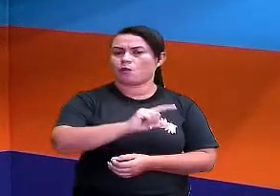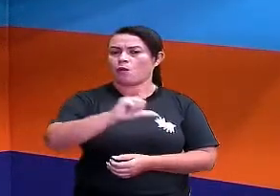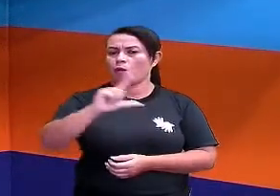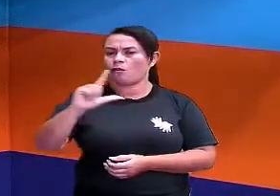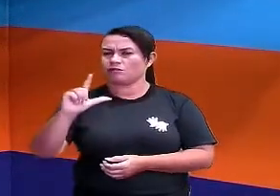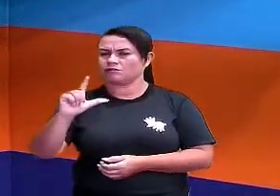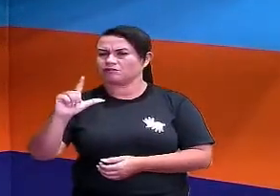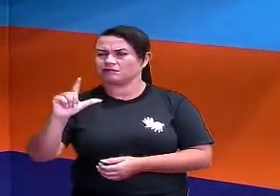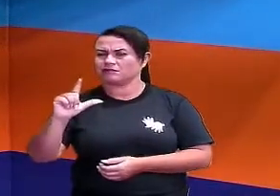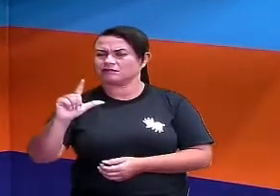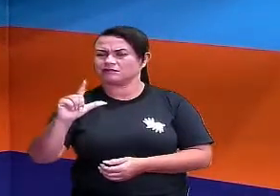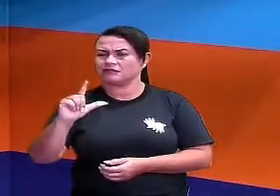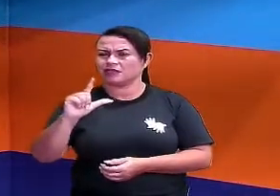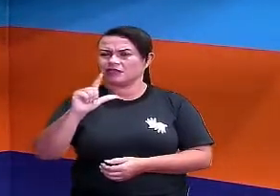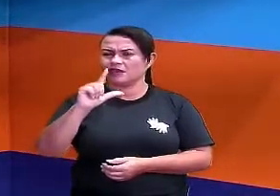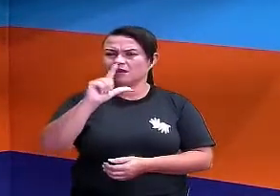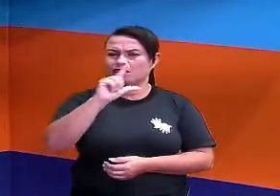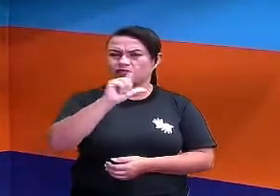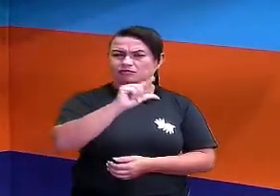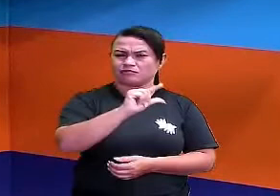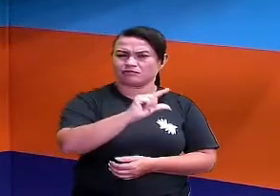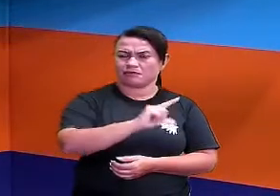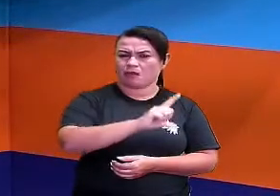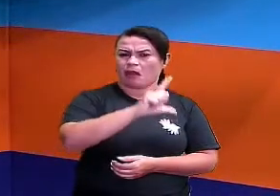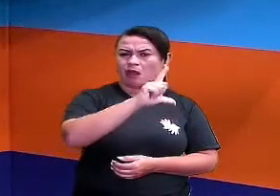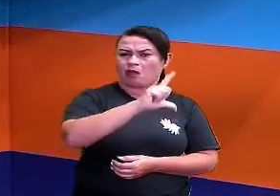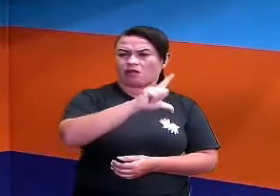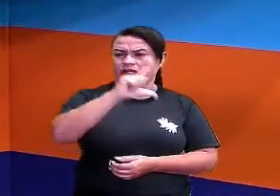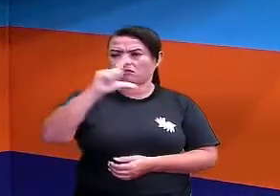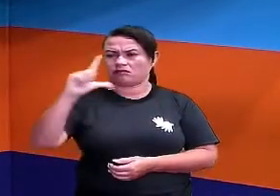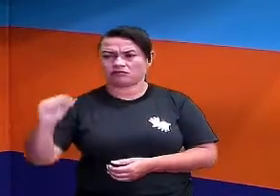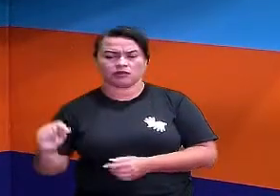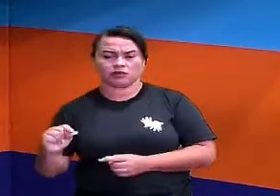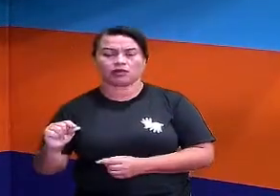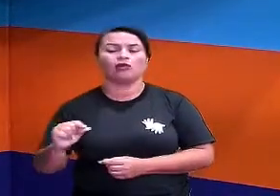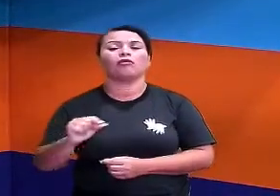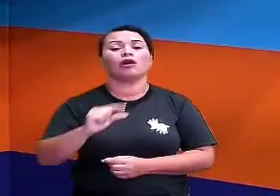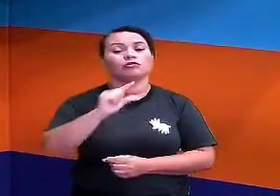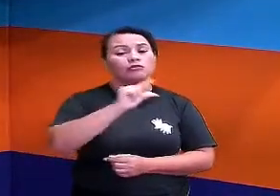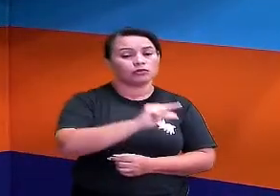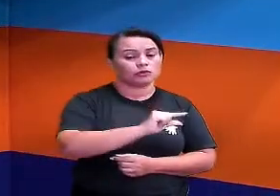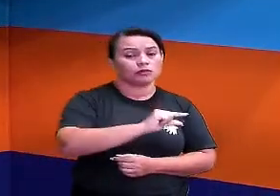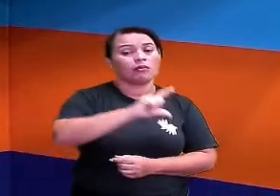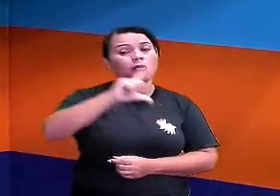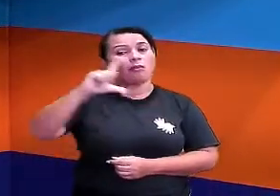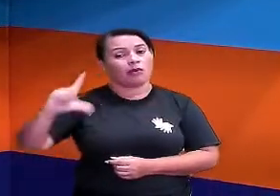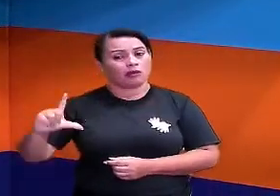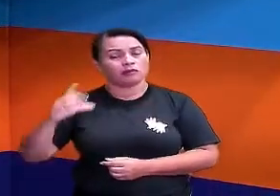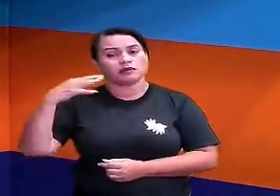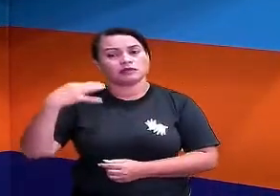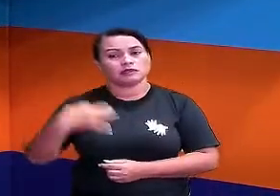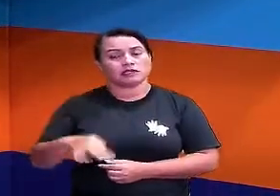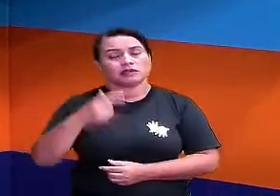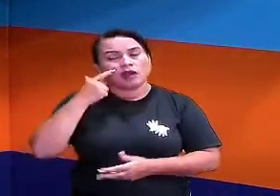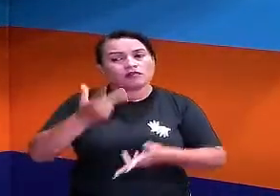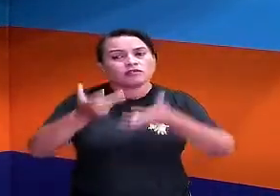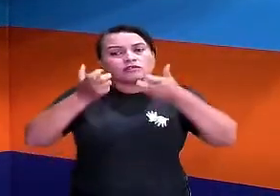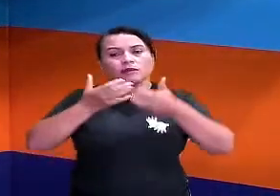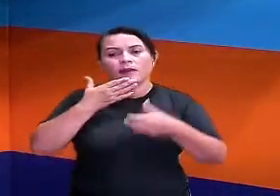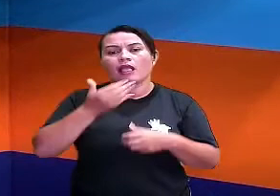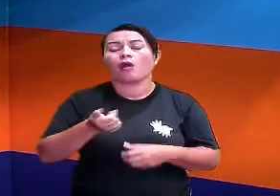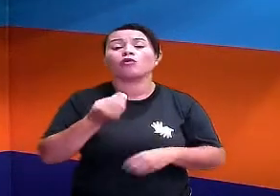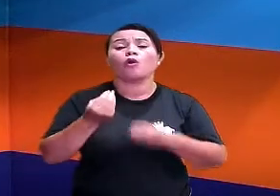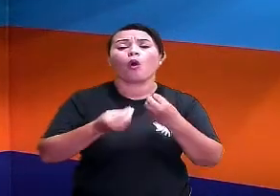organizar em ordem decrescente. Fica mais prático, ir do menor para o maior, porque aí você tem uma visualização melhor. Então, para achar a mediana, eu